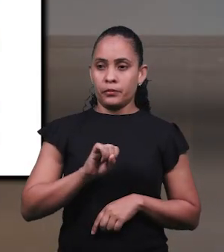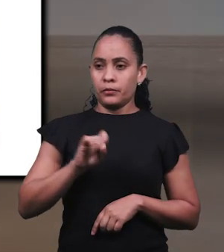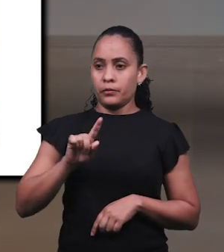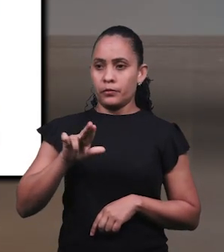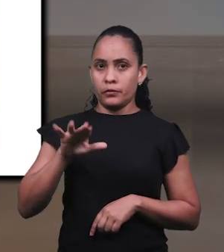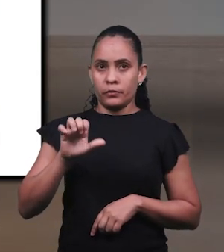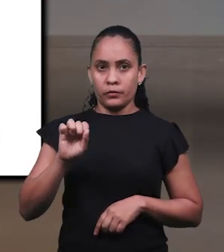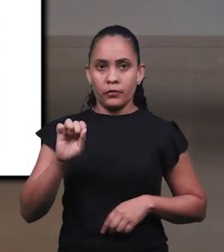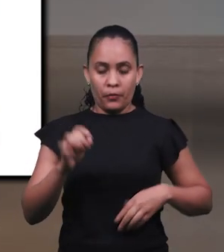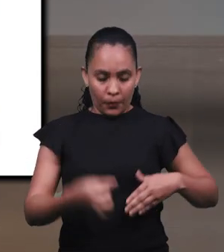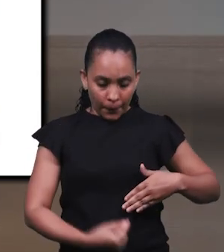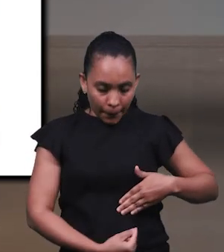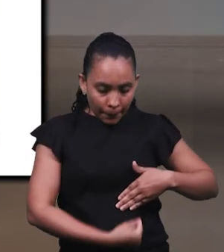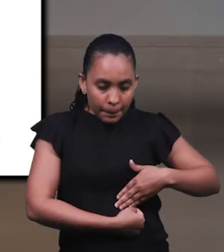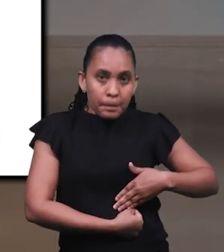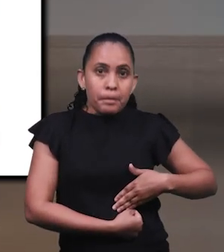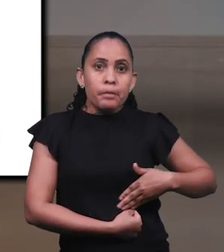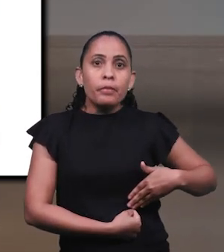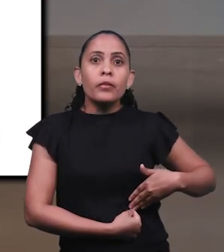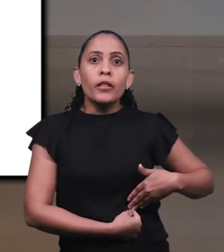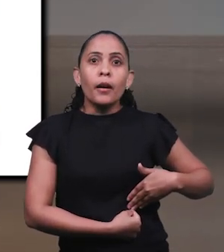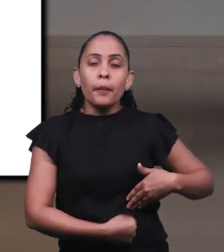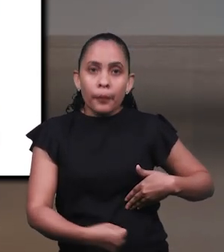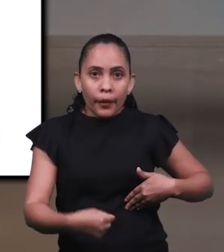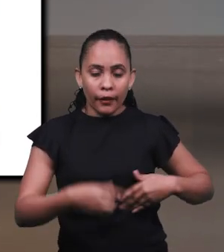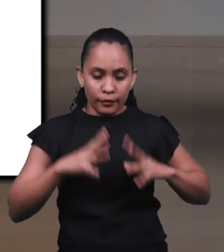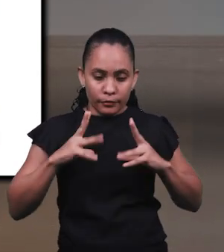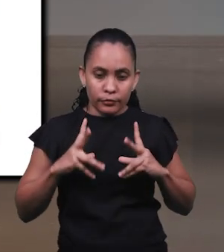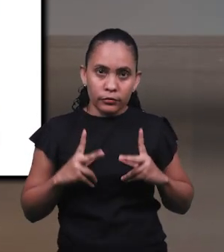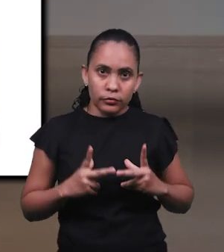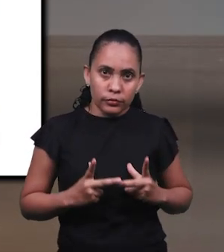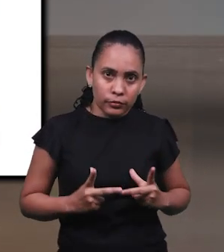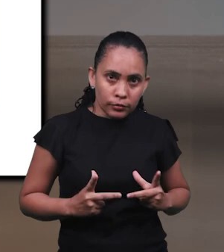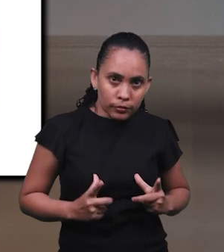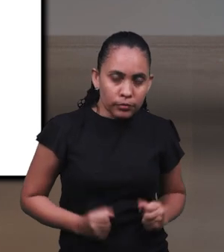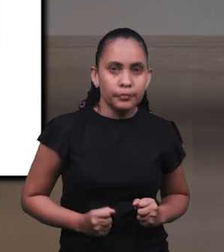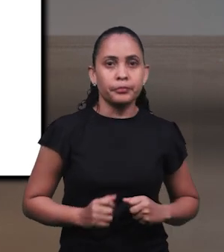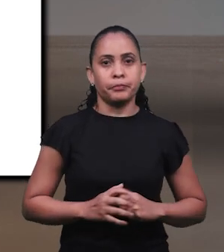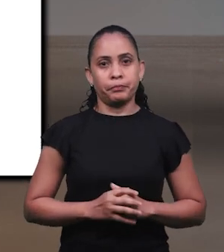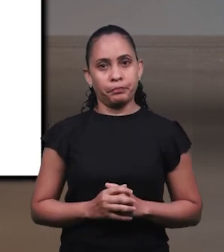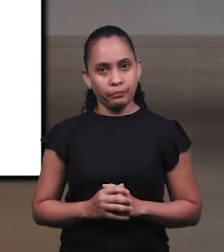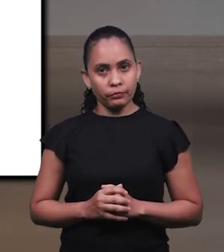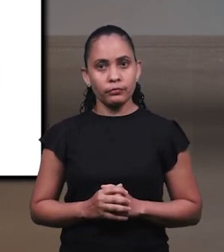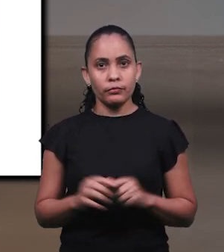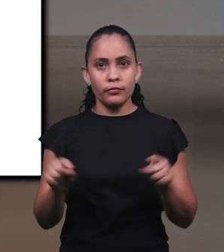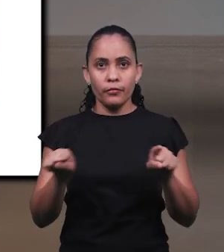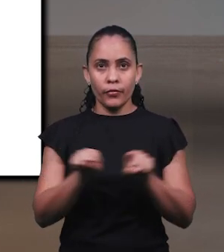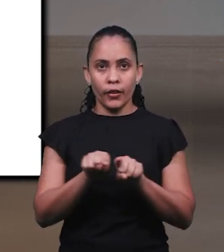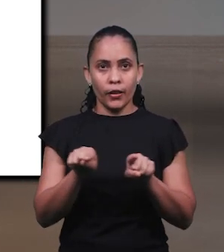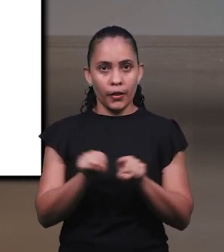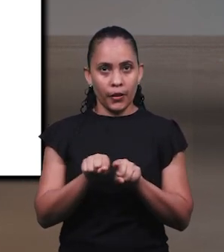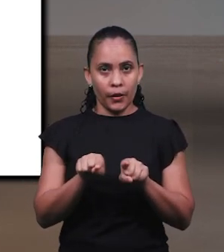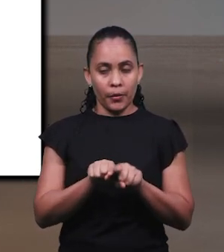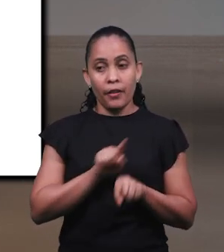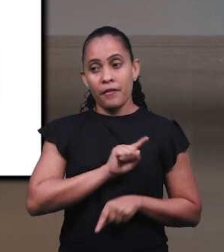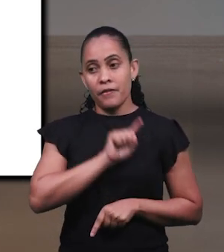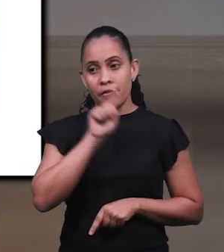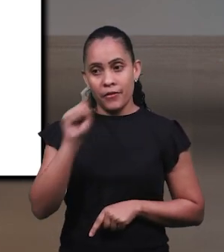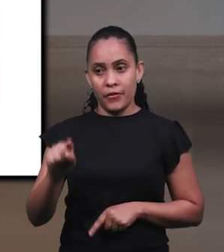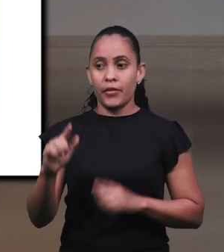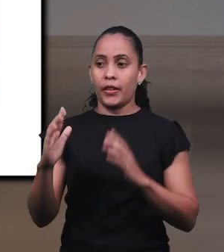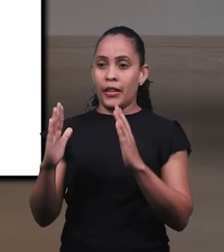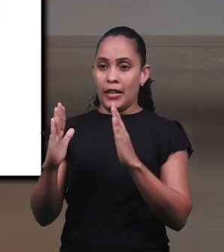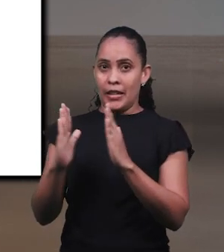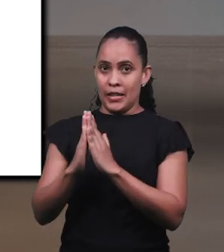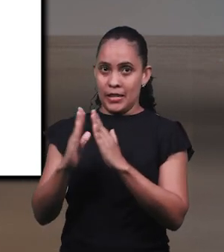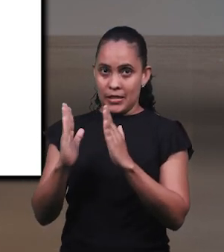intraabdominal, e onde, com soluções apropriadas, o paciente, então, faz em casa esse